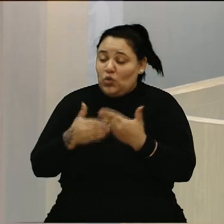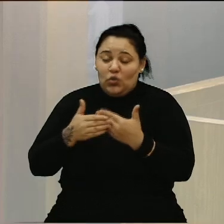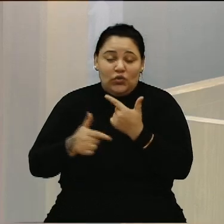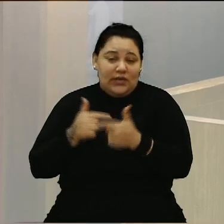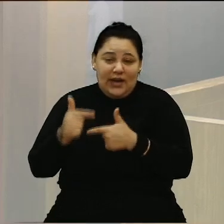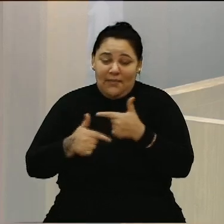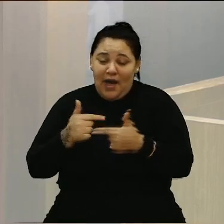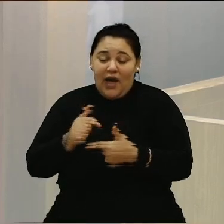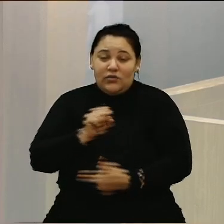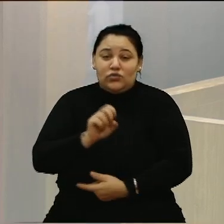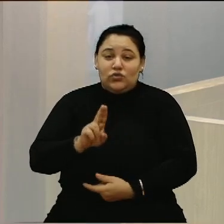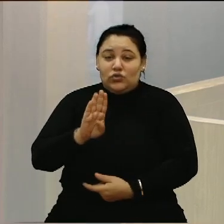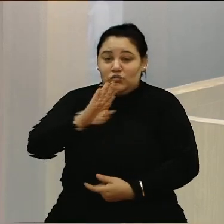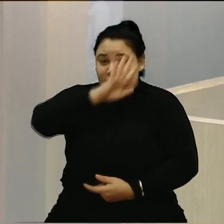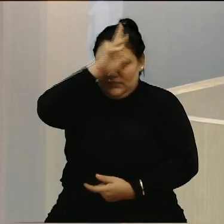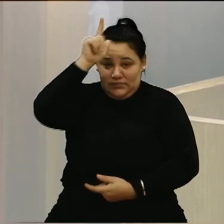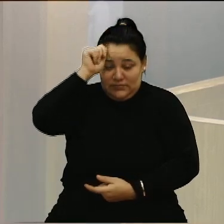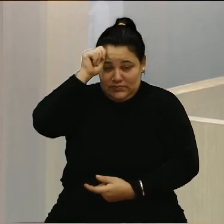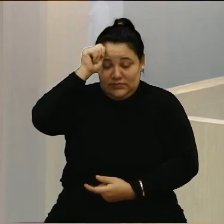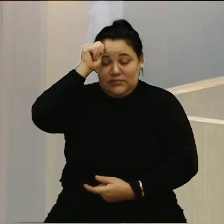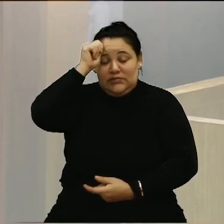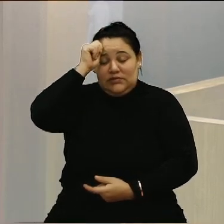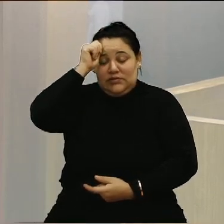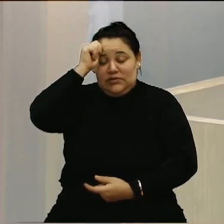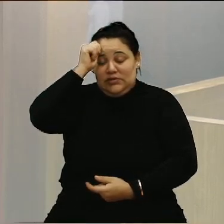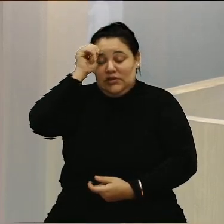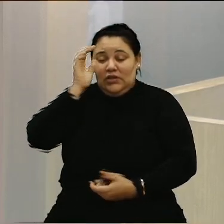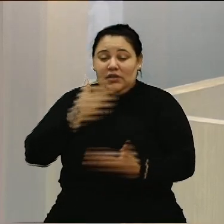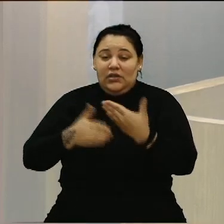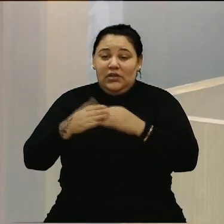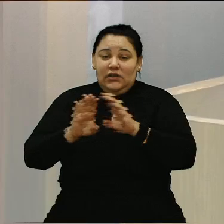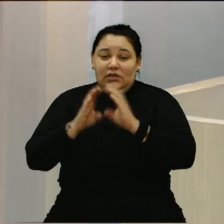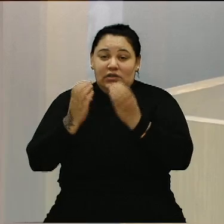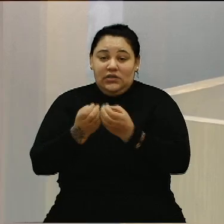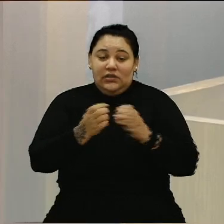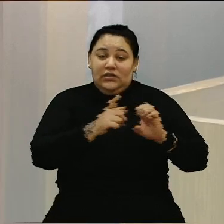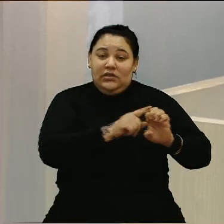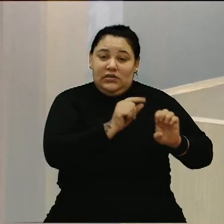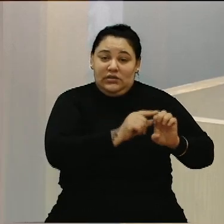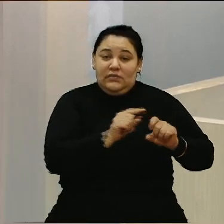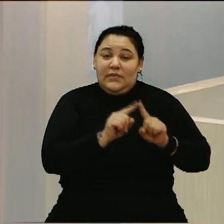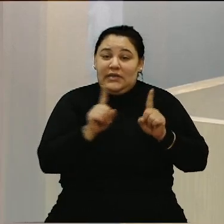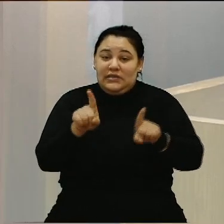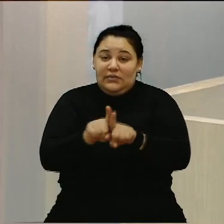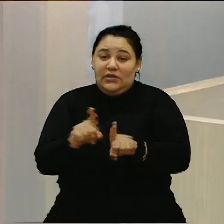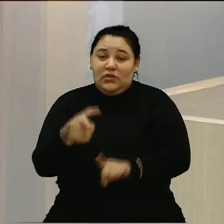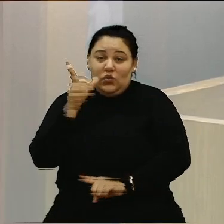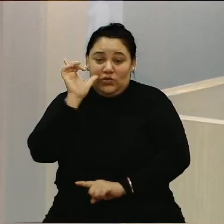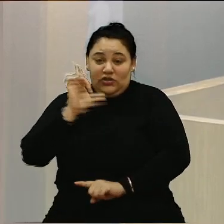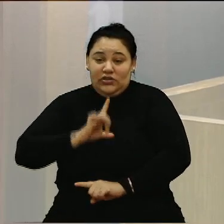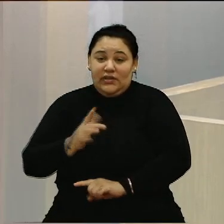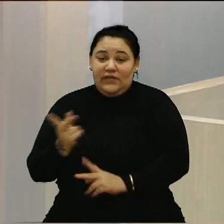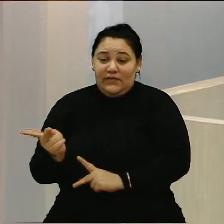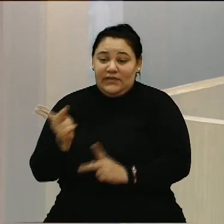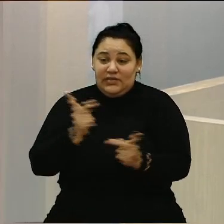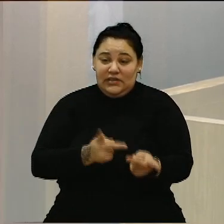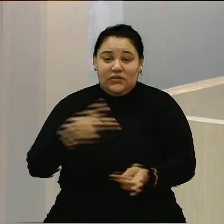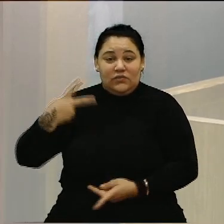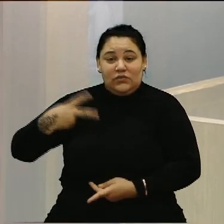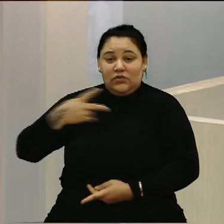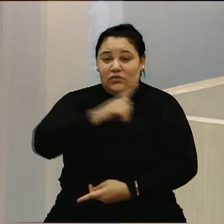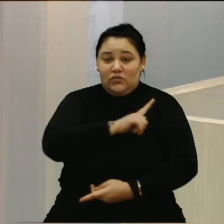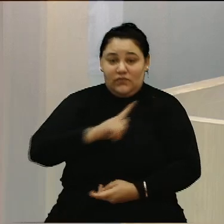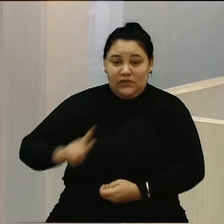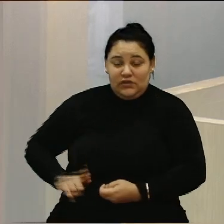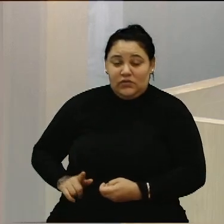dos subprefeitos, de toda a comunidade, de empresários, todos que trabalharam, mas também, ontem mesmo tivemos a visita aqui do vice-governador, que também anuncia